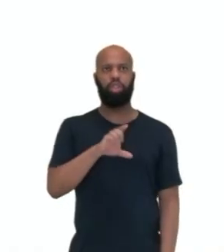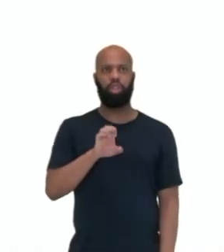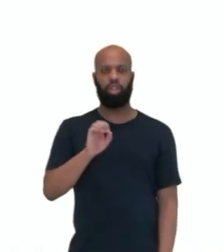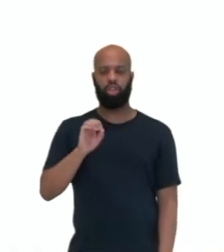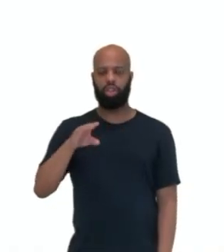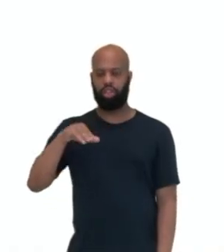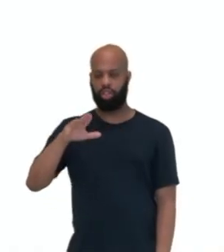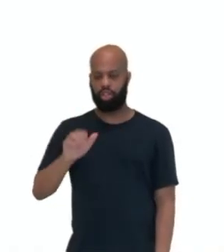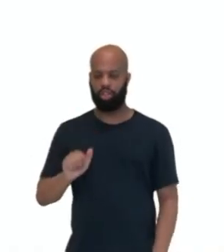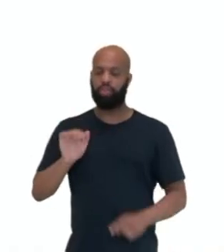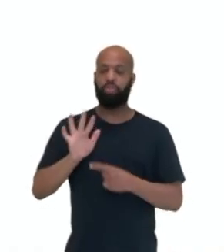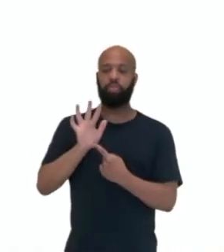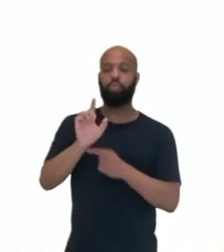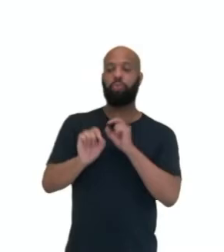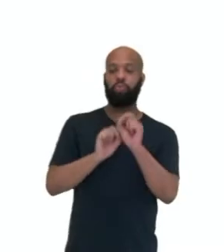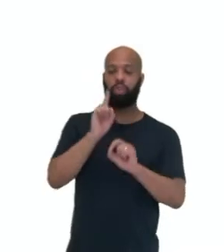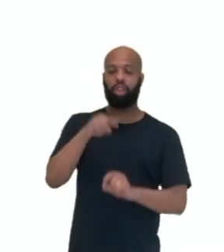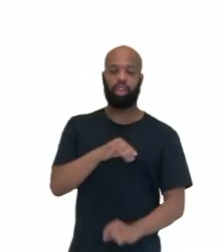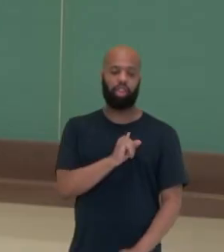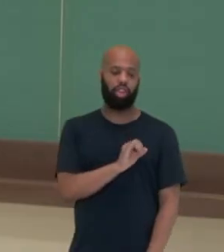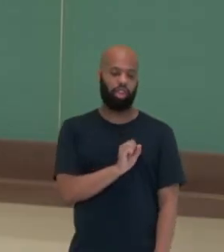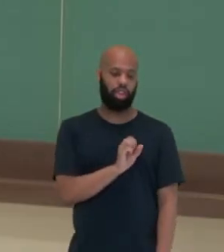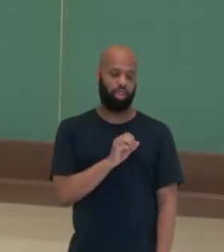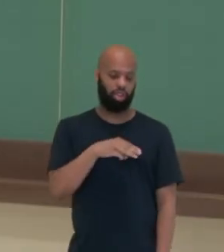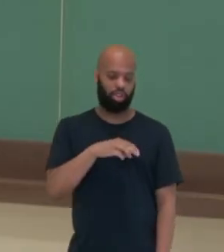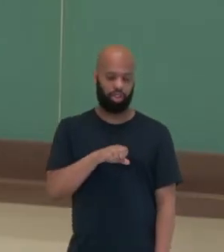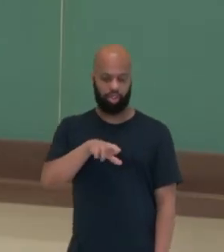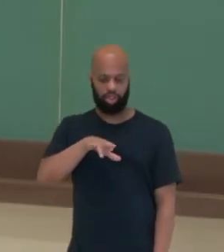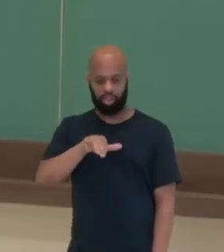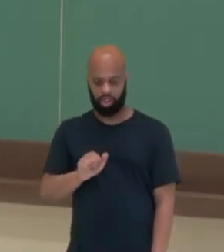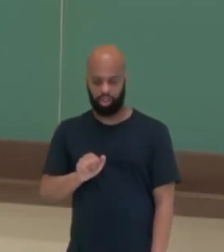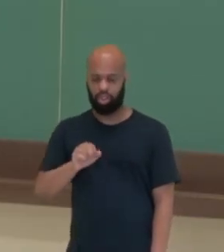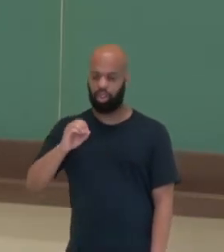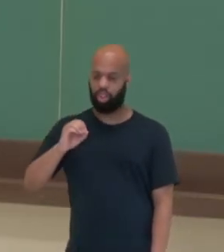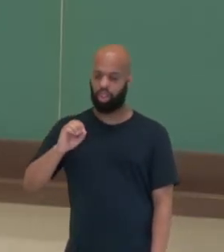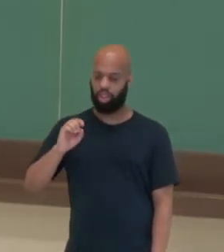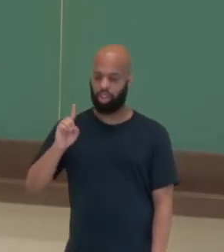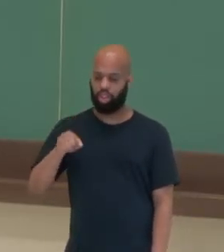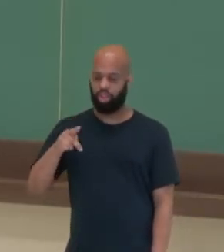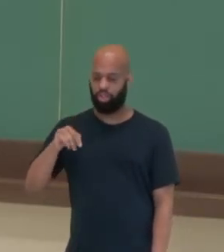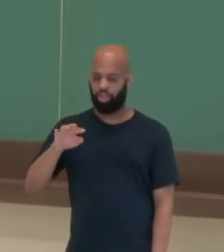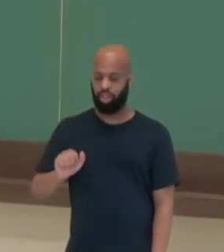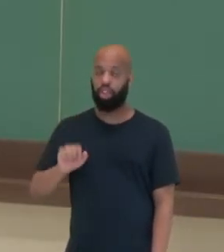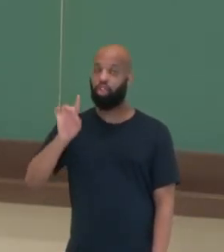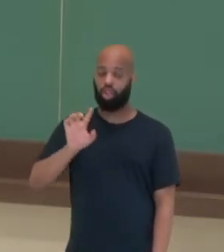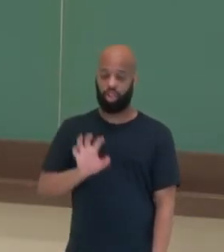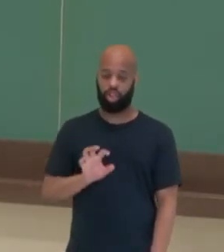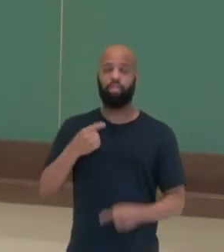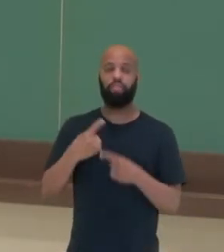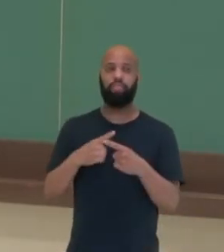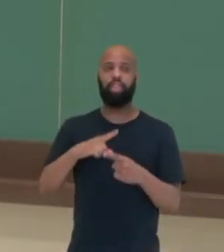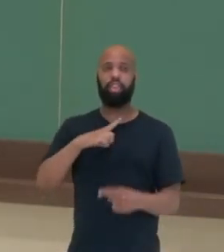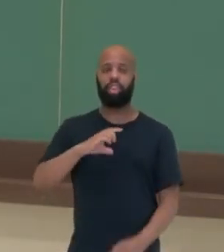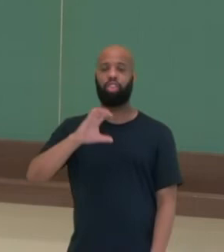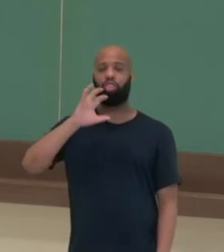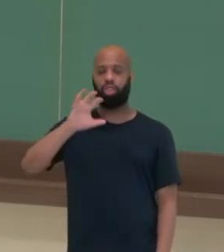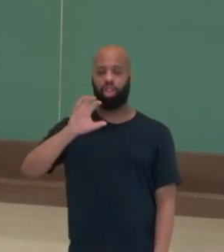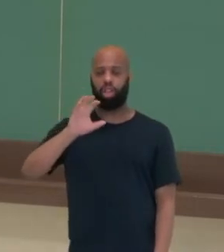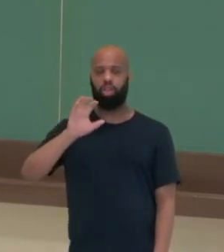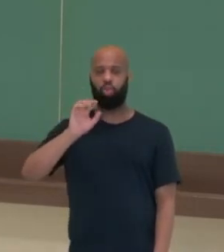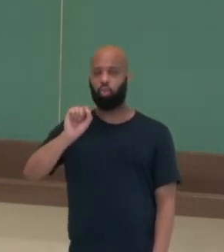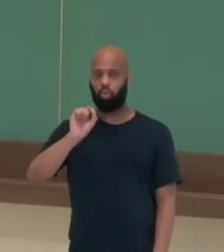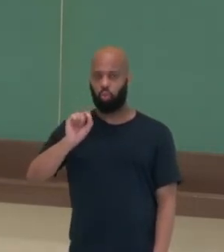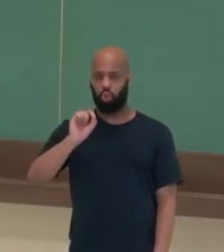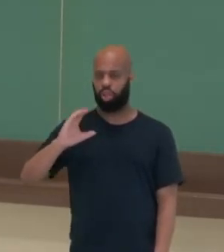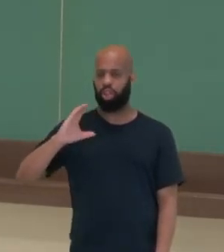ótica. A leucina apenas. Por quê? Porque ela vai ter carbonos assimétricos.